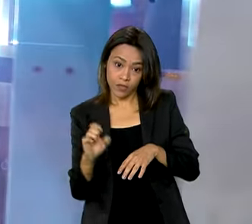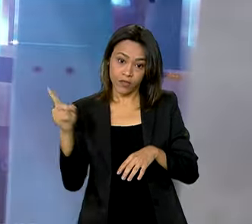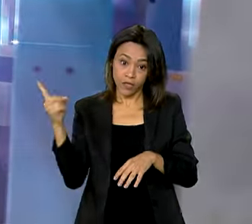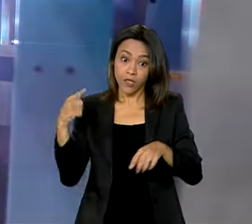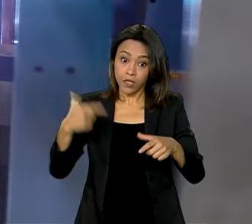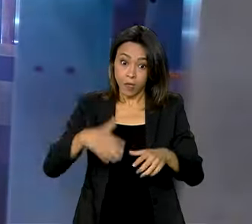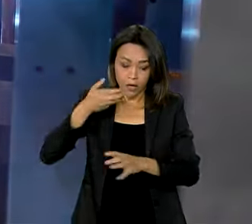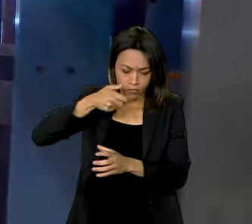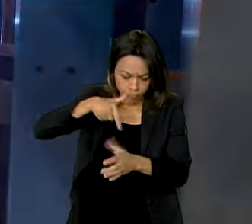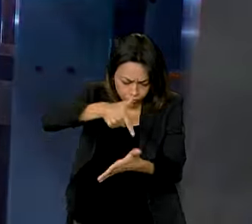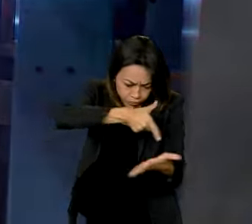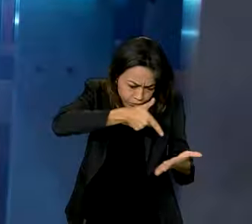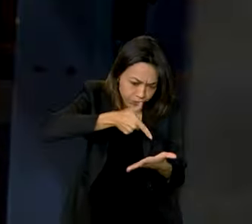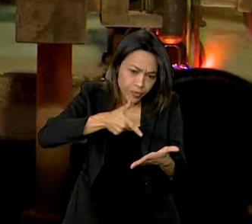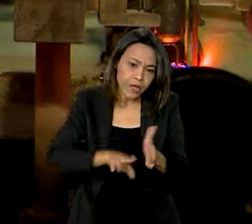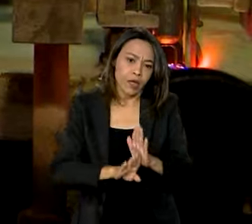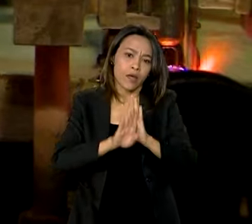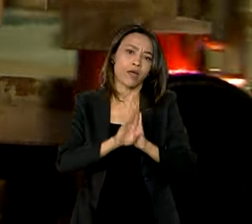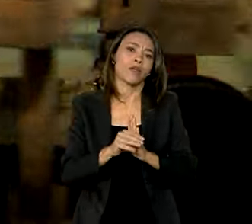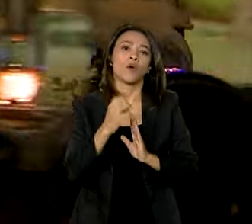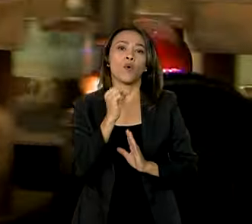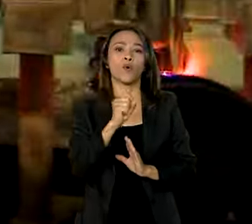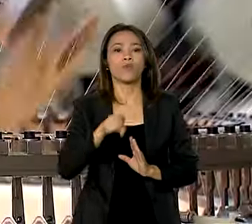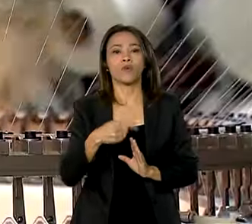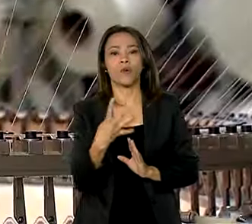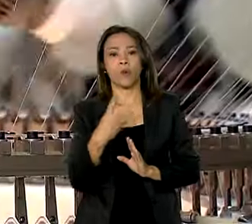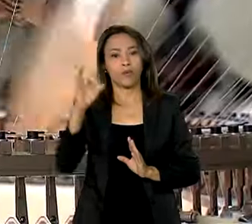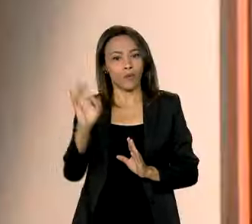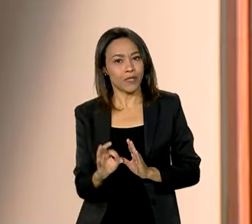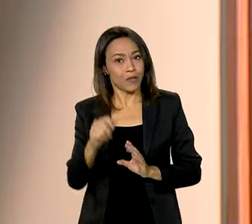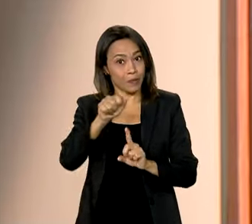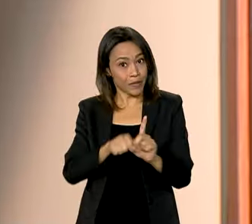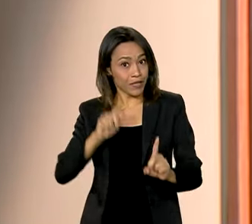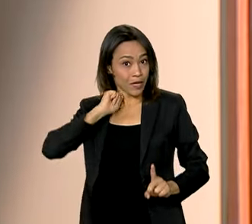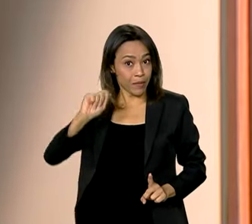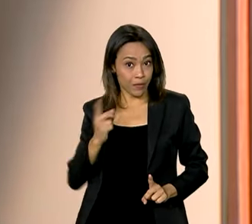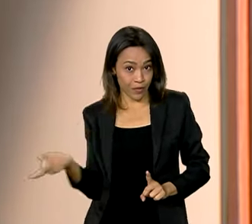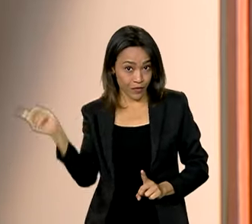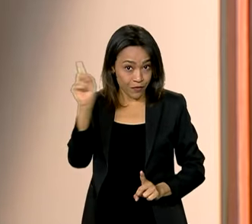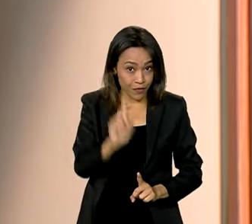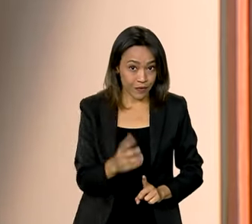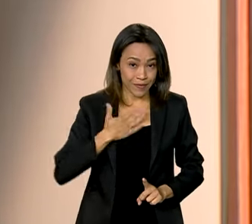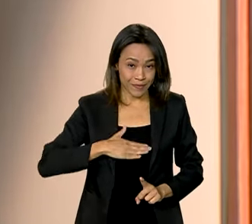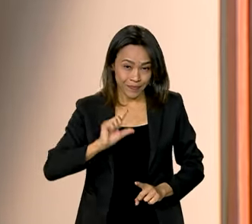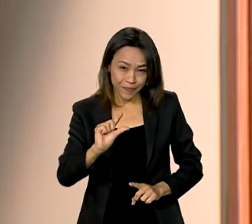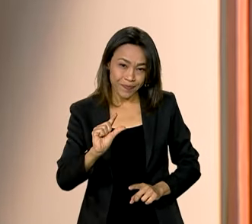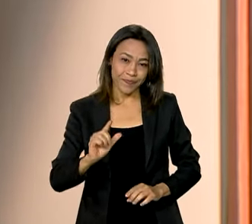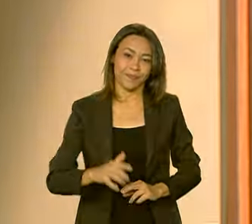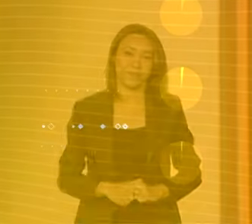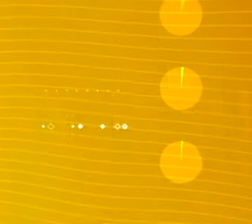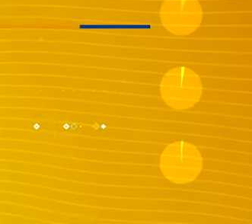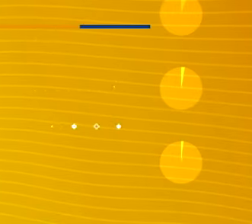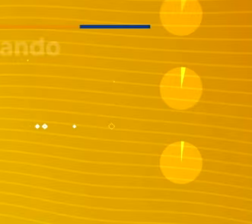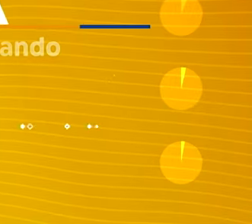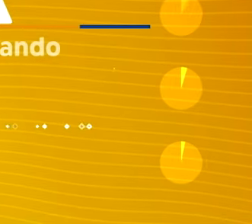brasileira registra crescimento de 8,4% em abril. A gente volta em instantes.